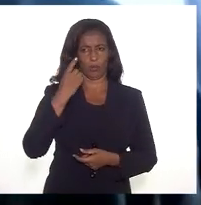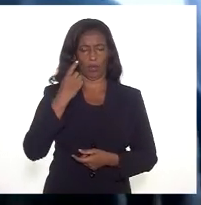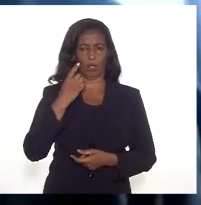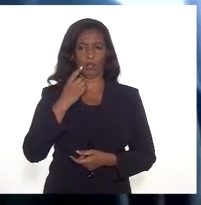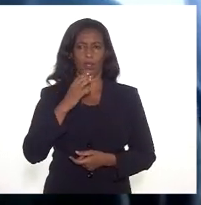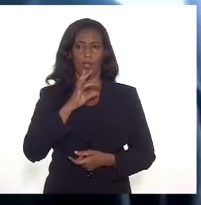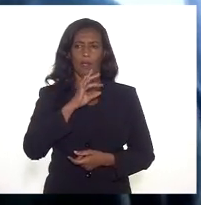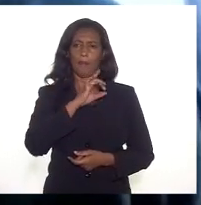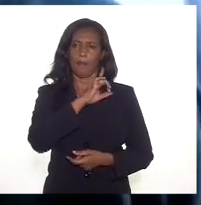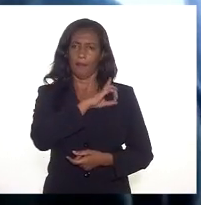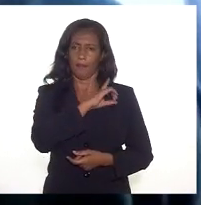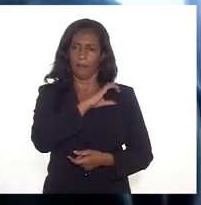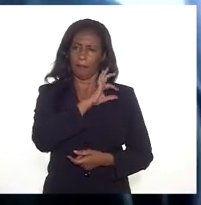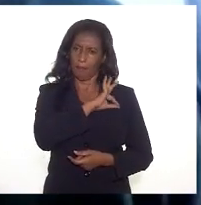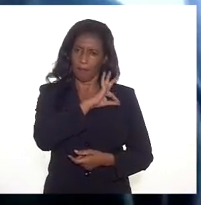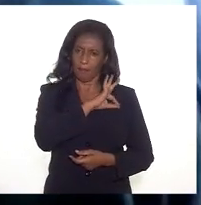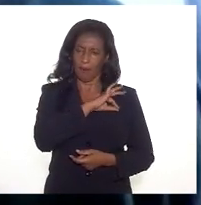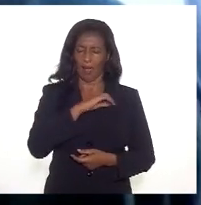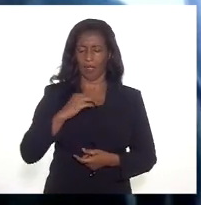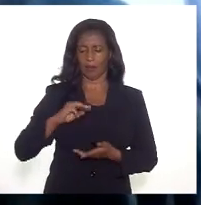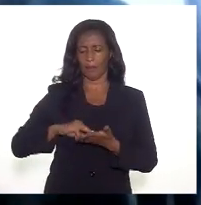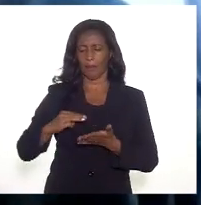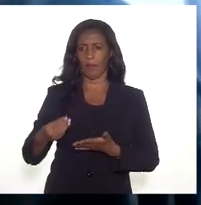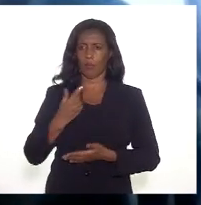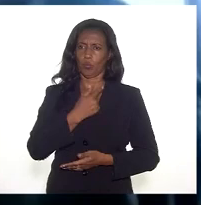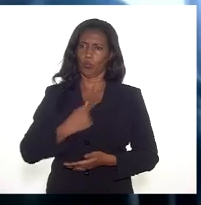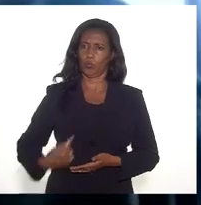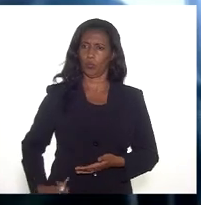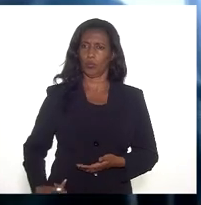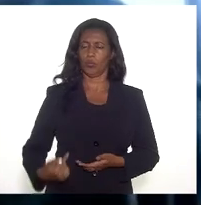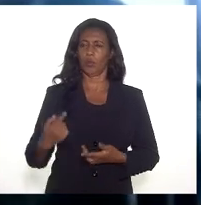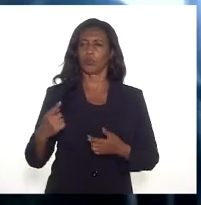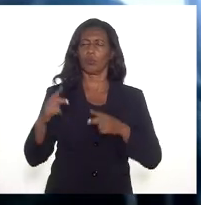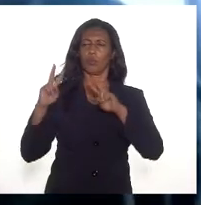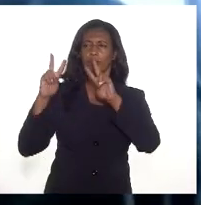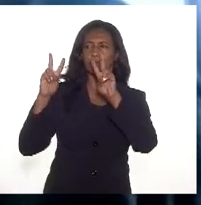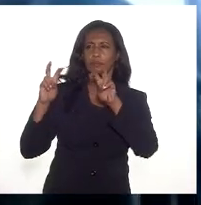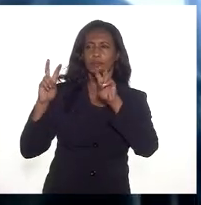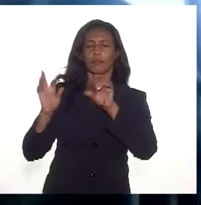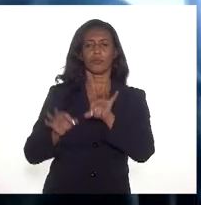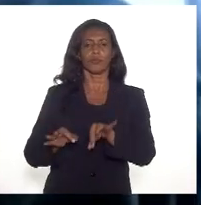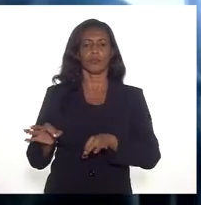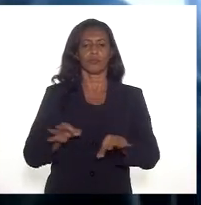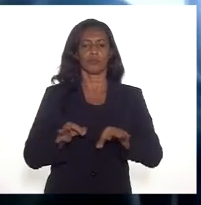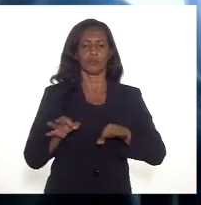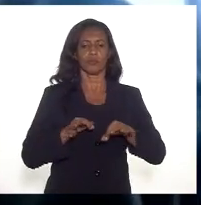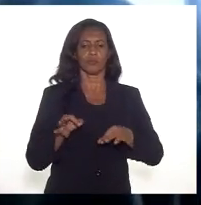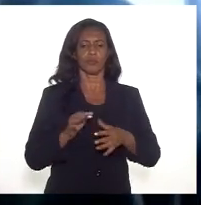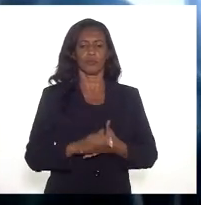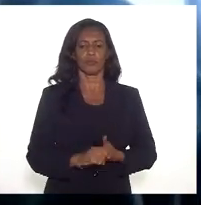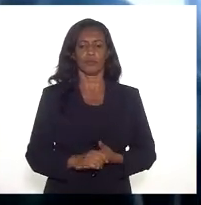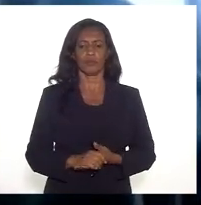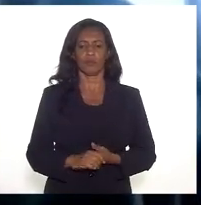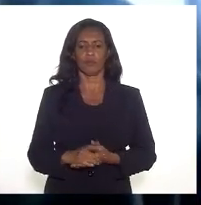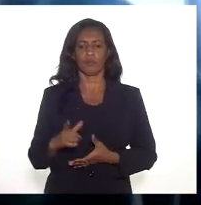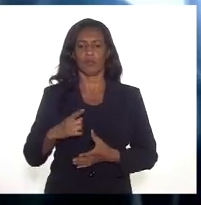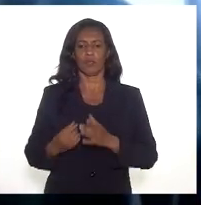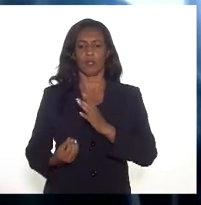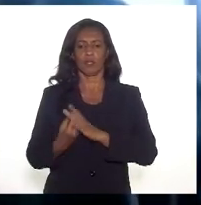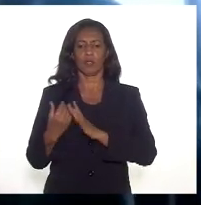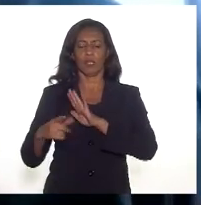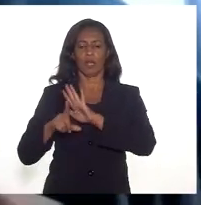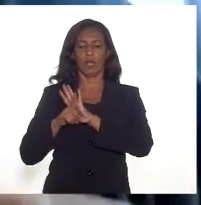deputado Márcio Pacheco e com membros do governo sobre a questão daquele projeto que eu ampliava uma lei do